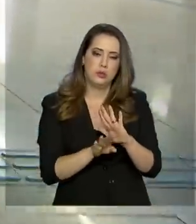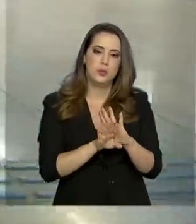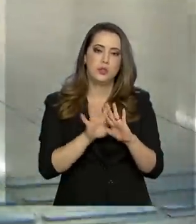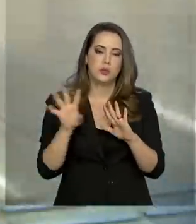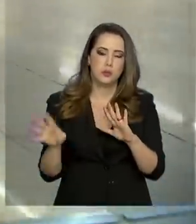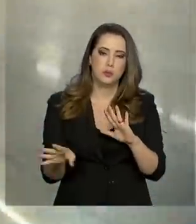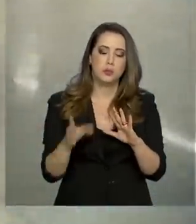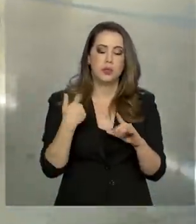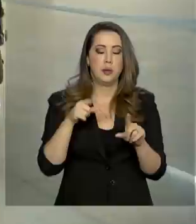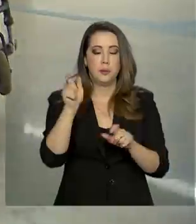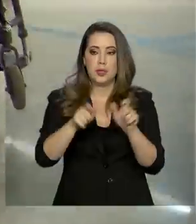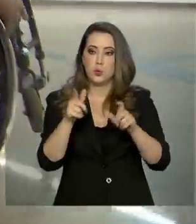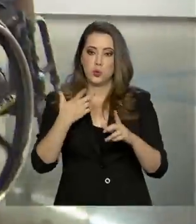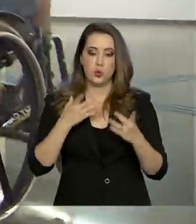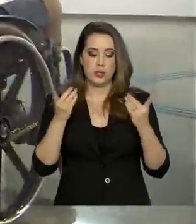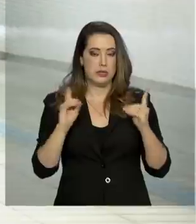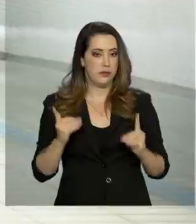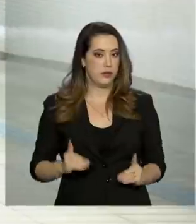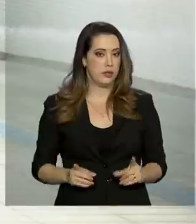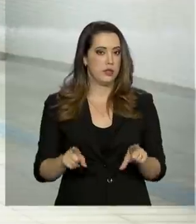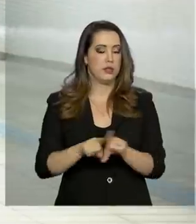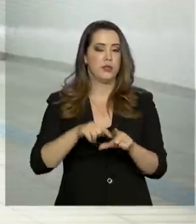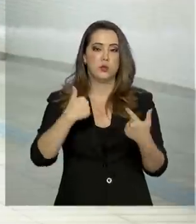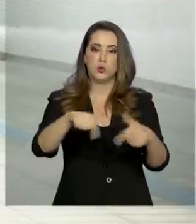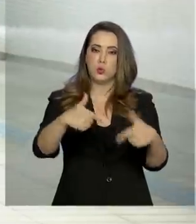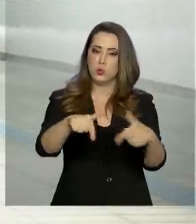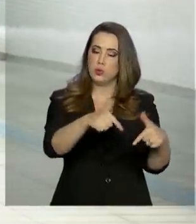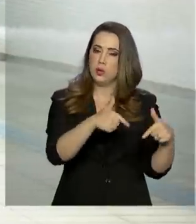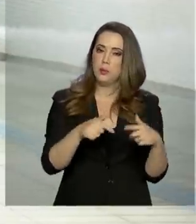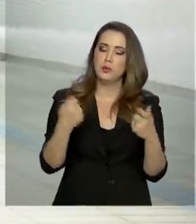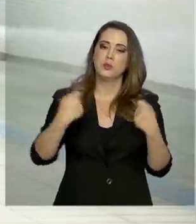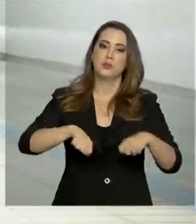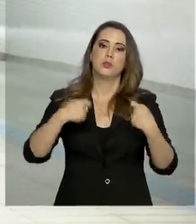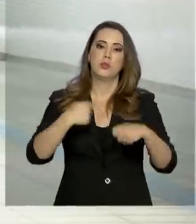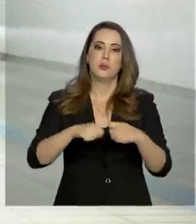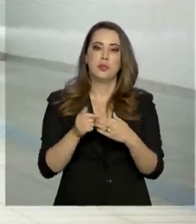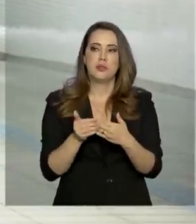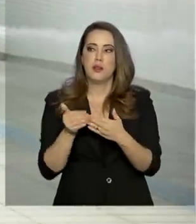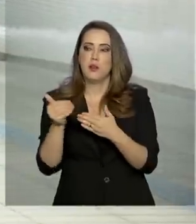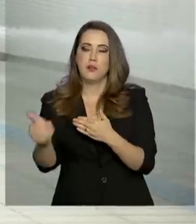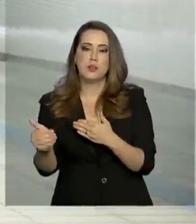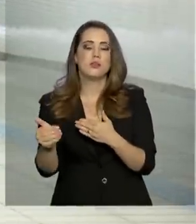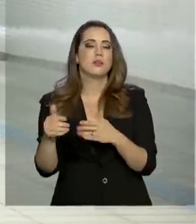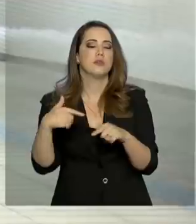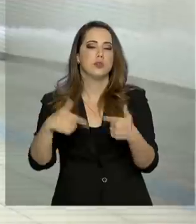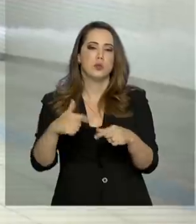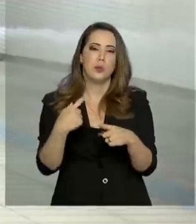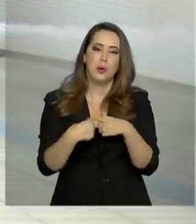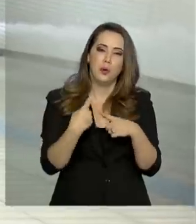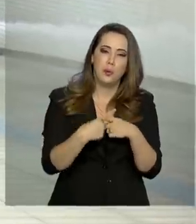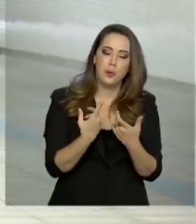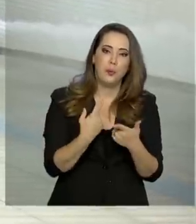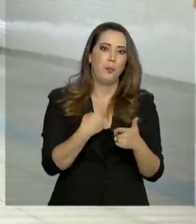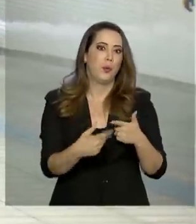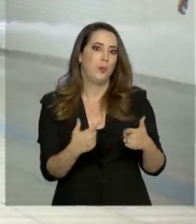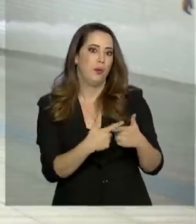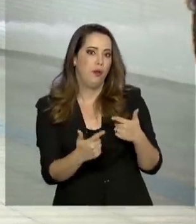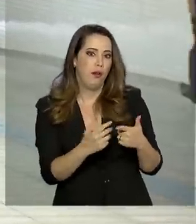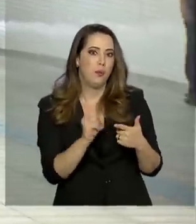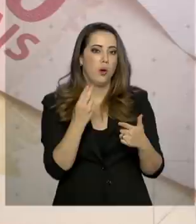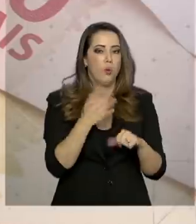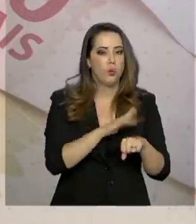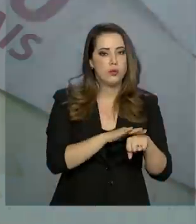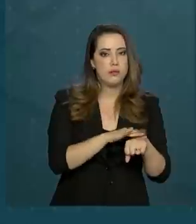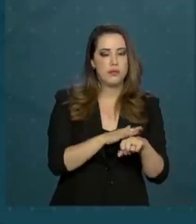inserção de pessoas com deficiência e de trabalhadores que precisaram se afastar do trabalho por motivo de acidente ou de